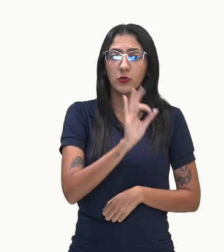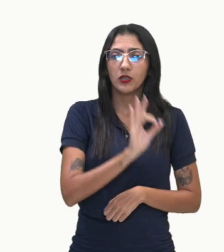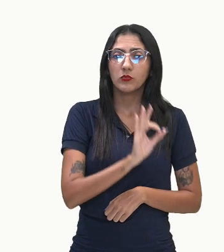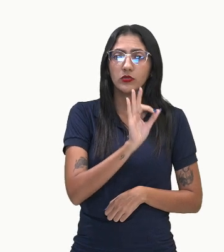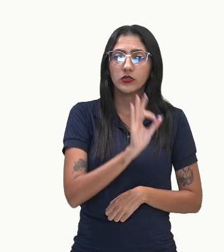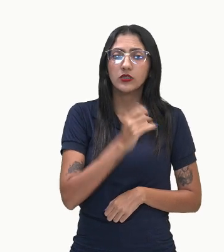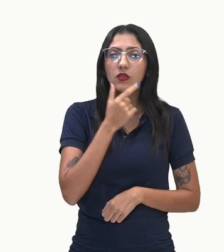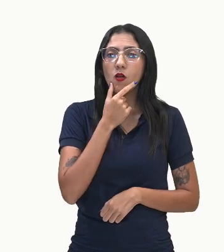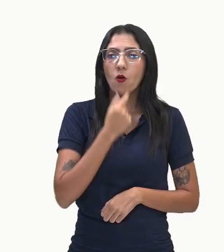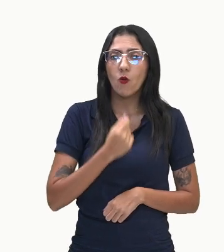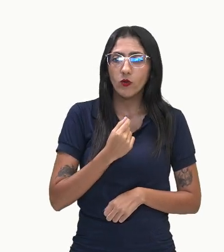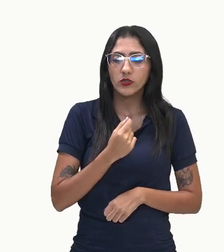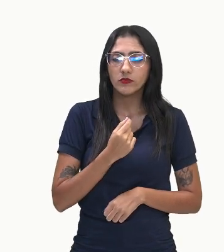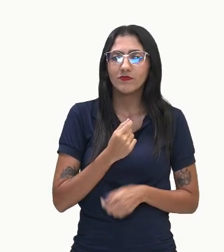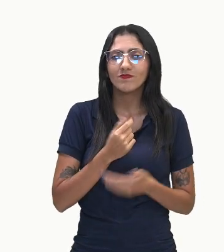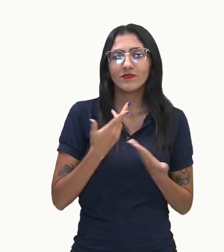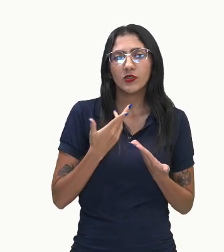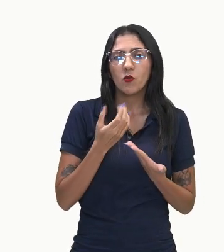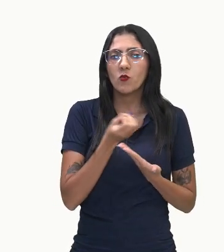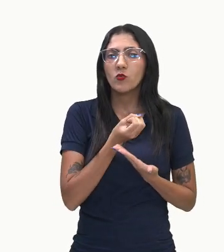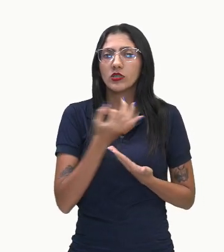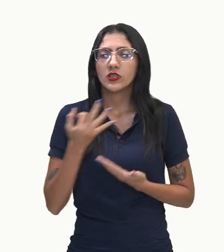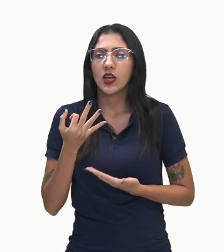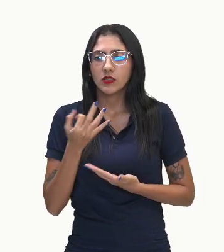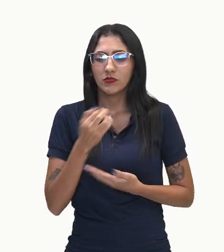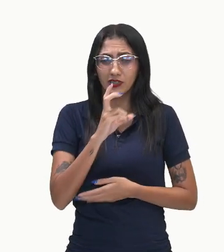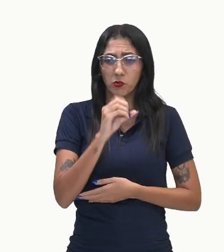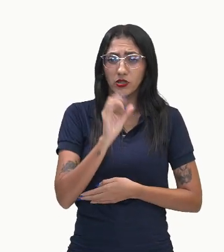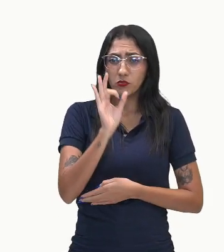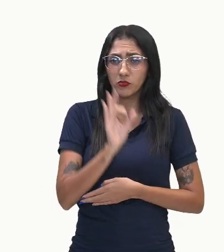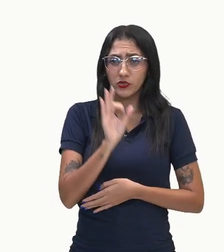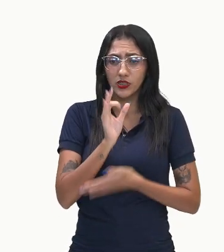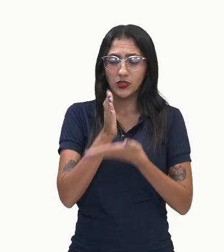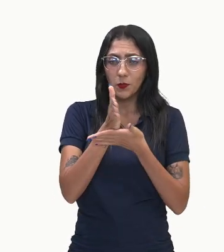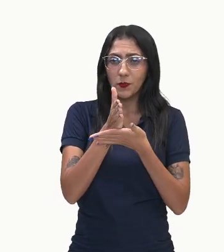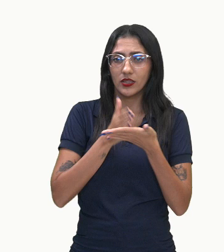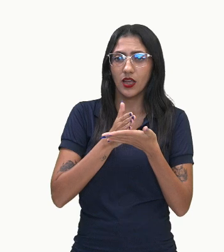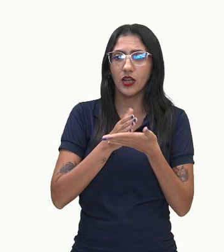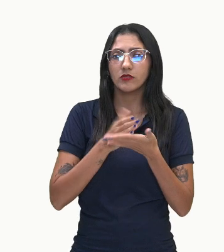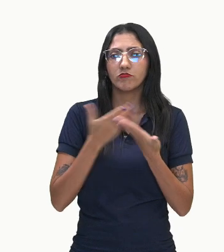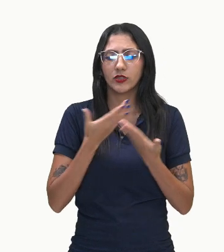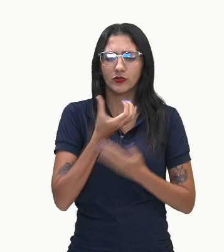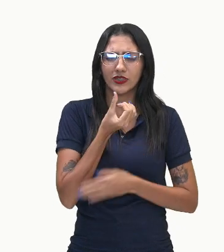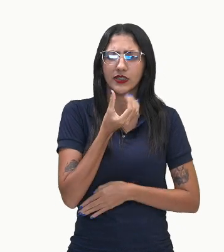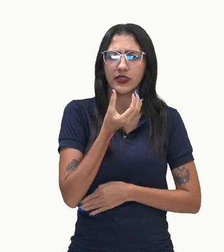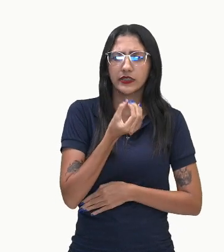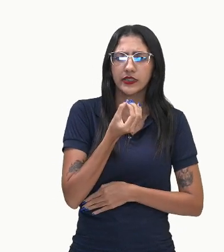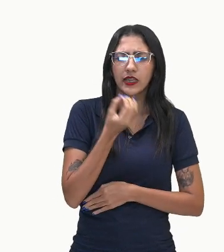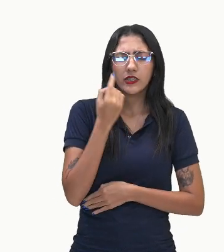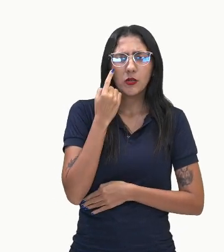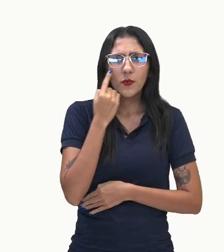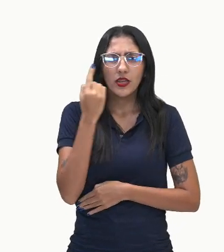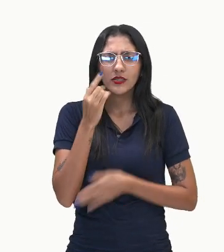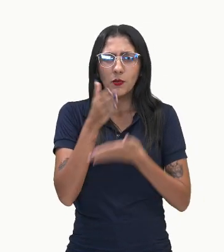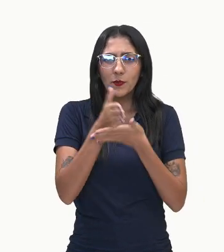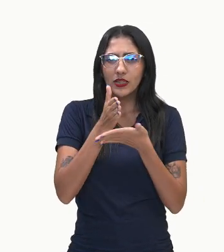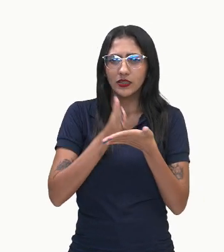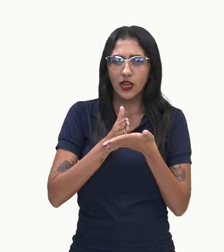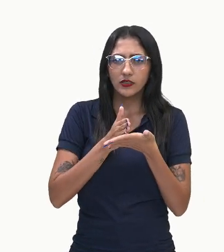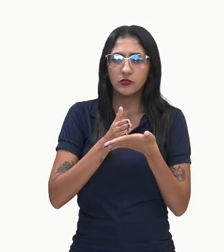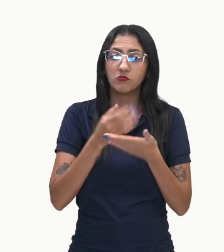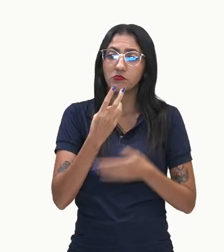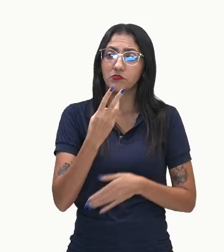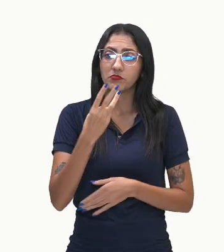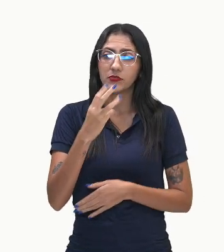Quantos homens? Então, 50% é a metade. Então, a metade de 60 é igual a